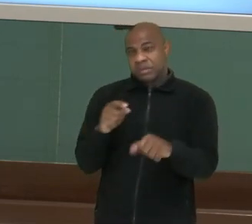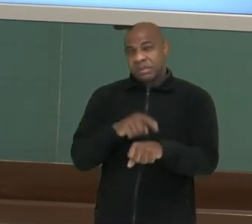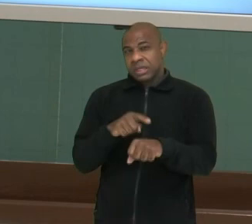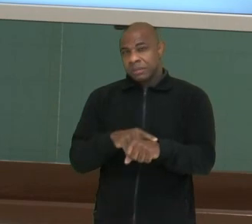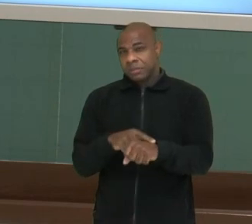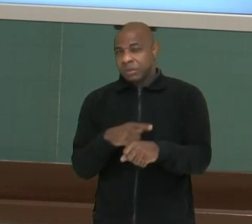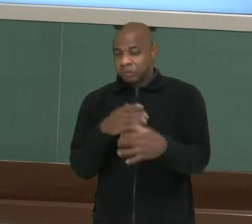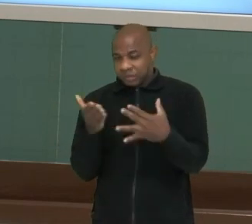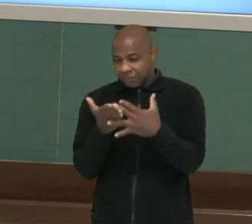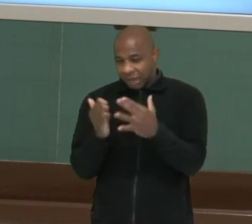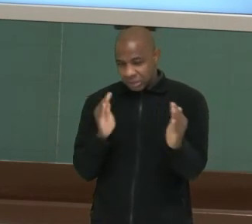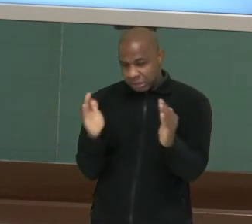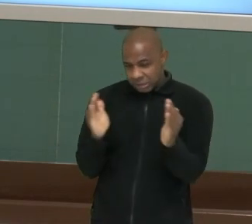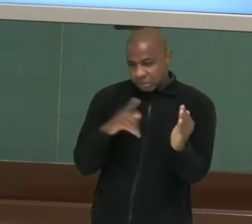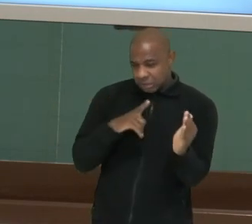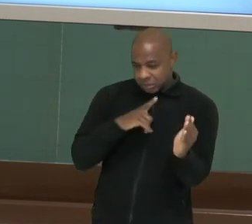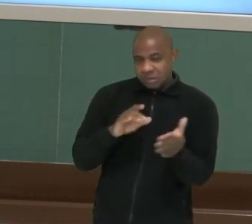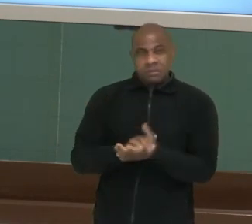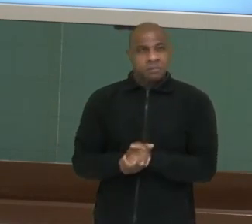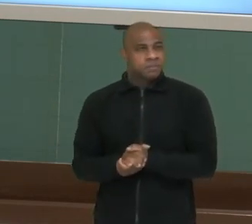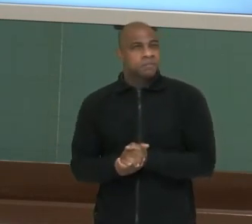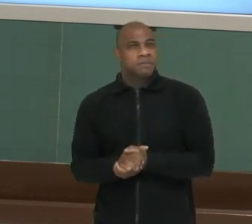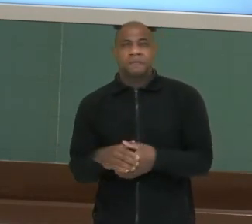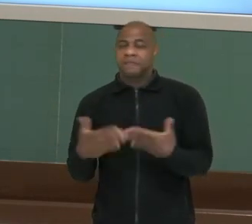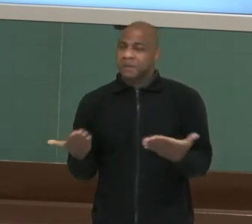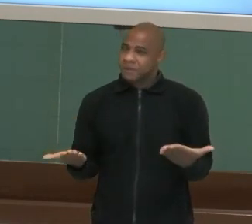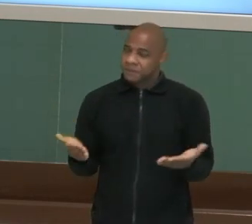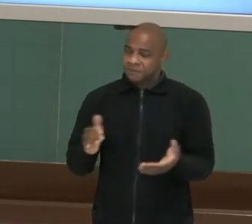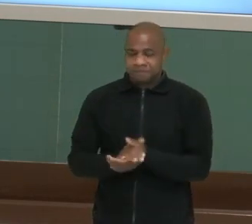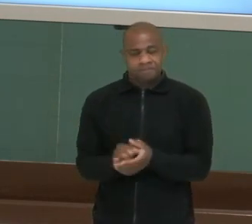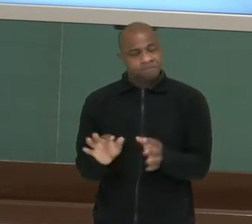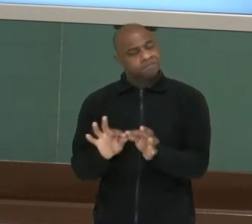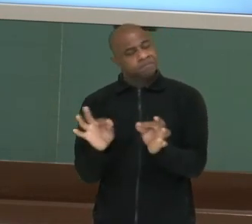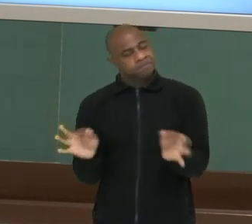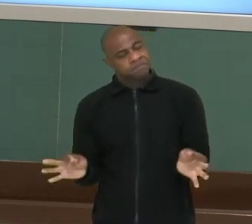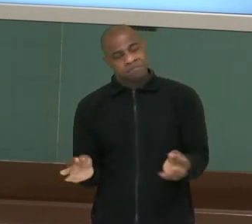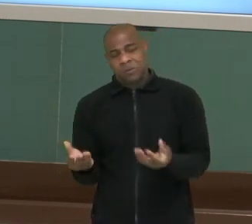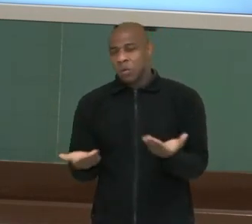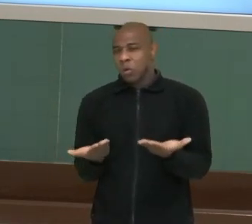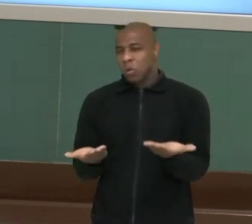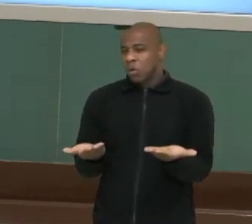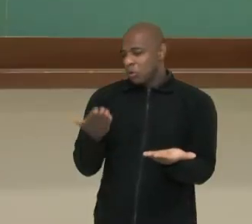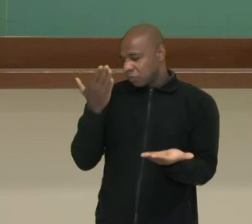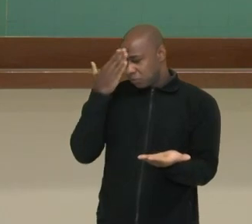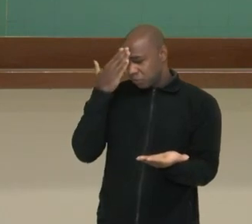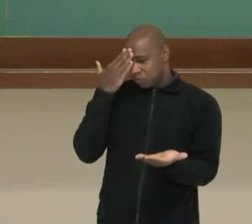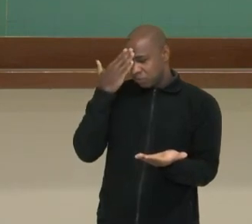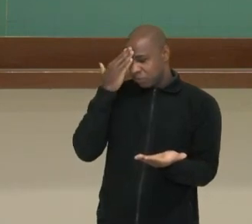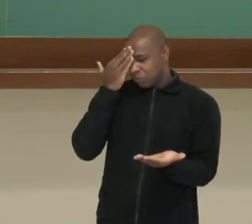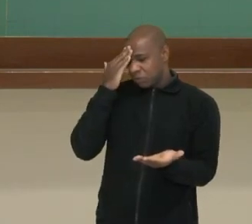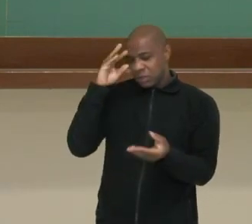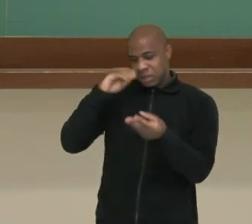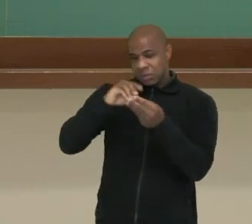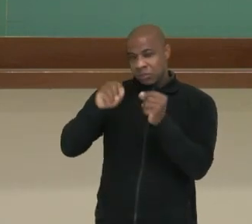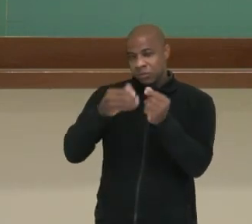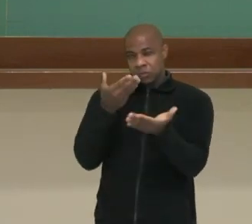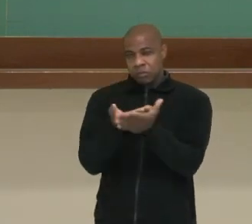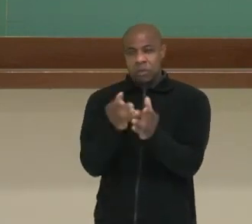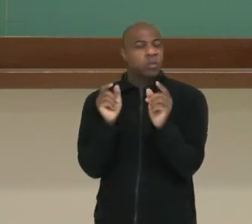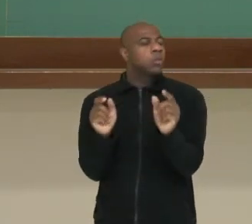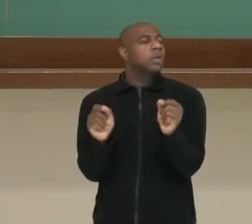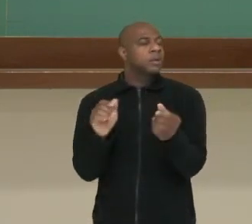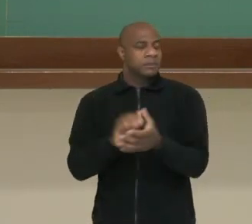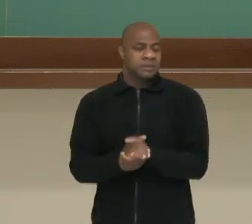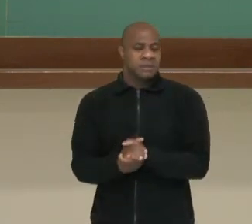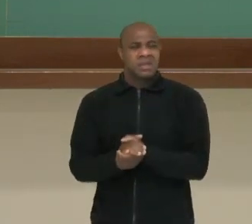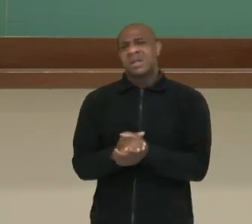mesma. Beleza? Então assim, pessoal, sendo bem simples, o que nós vimos hoje? Nós vimos a matemática da onda. Eu quero que